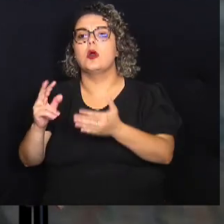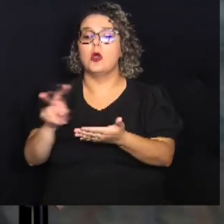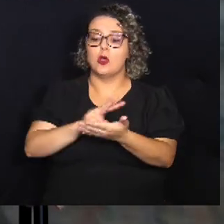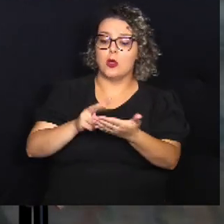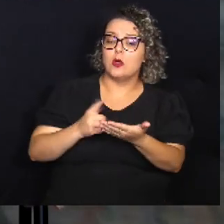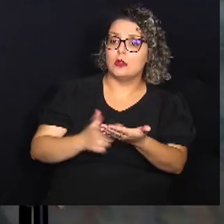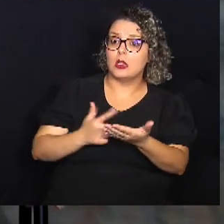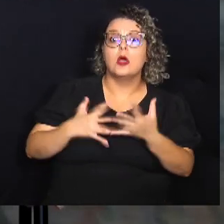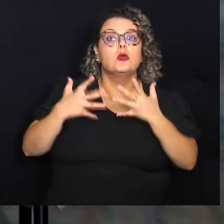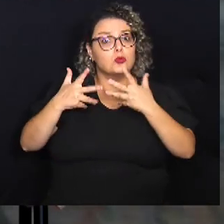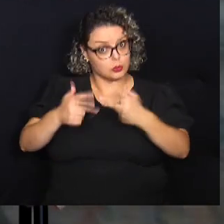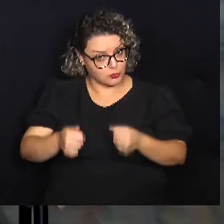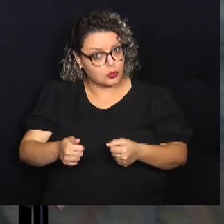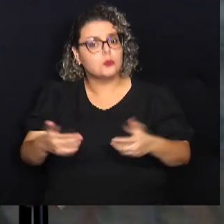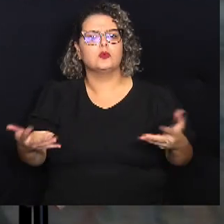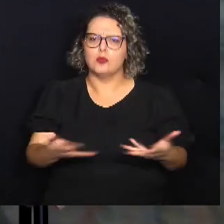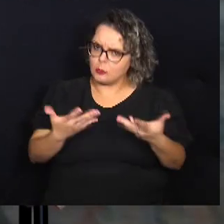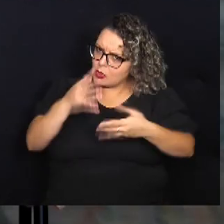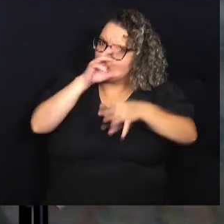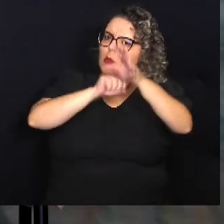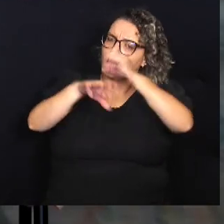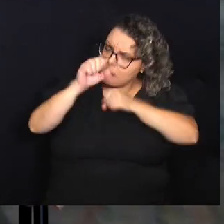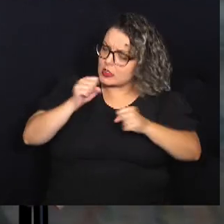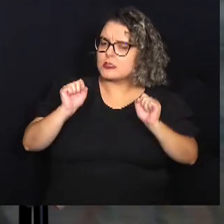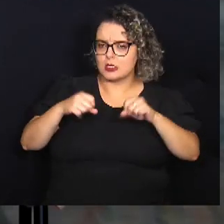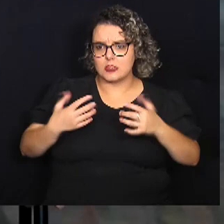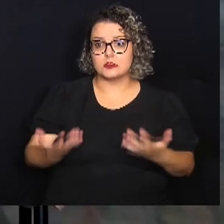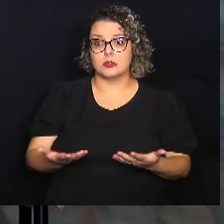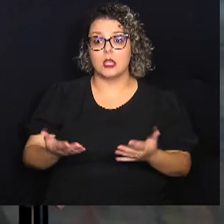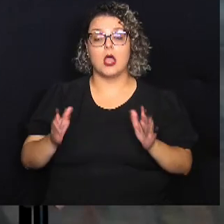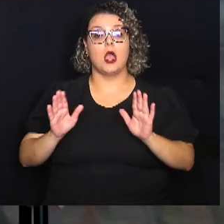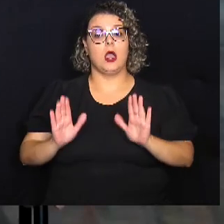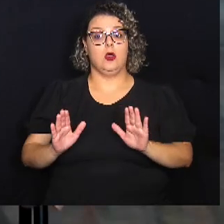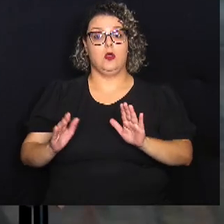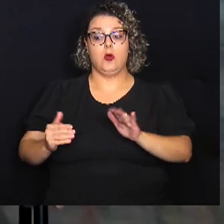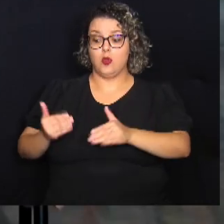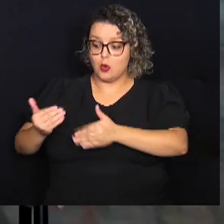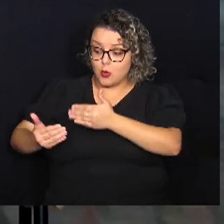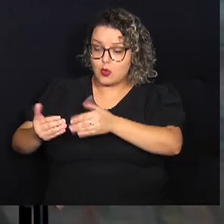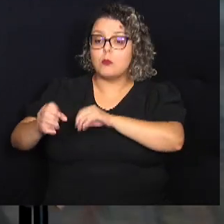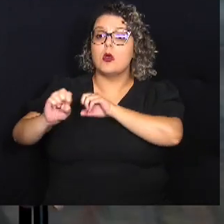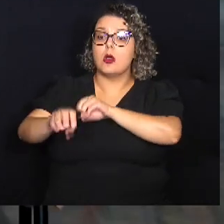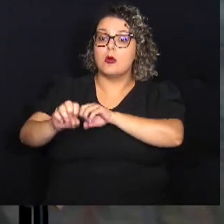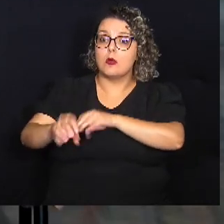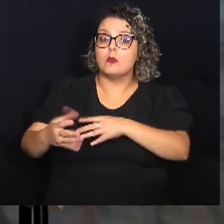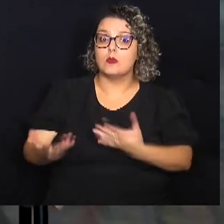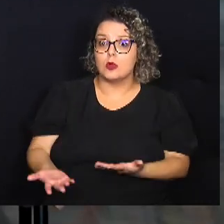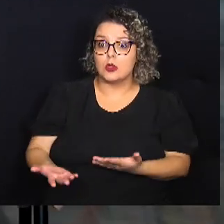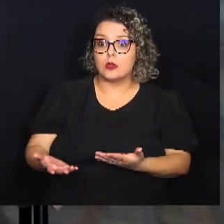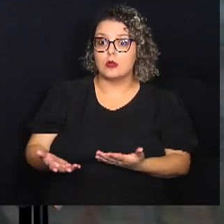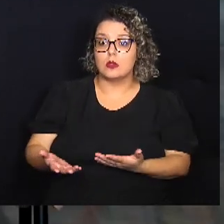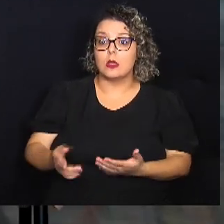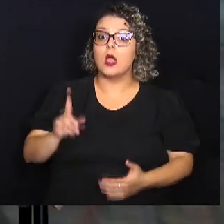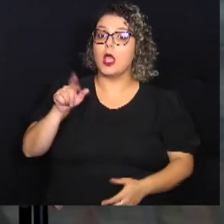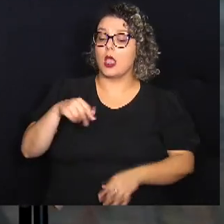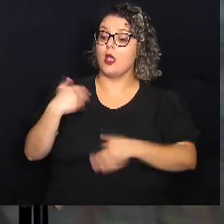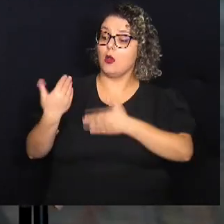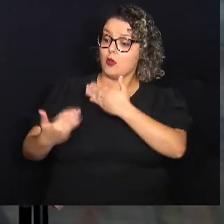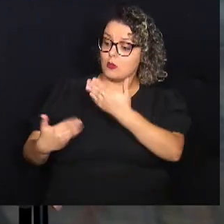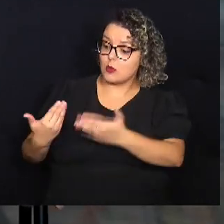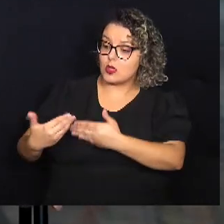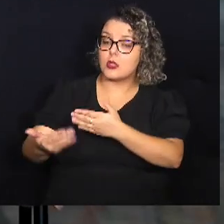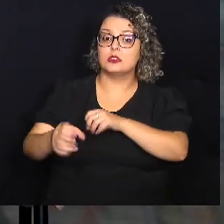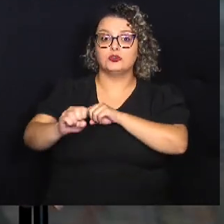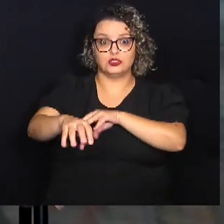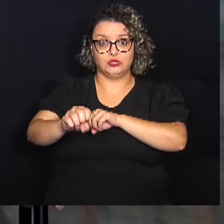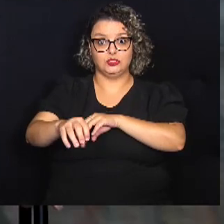tudo isso também promove a aprendizagem. Agora, o processo de ensino, por outro lado, é um processo que, se